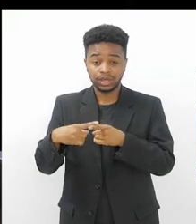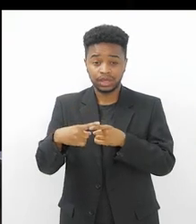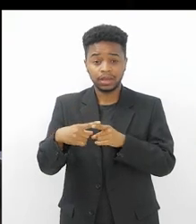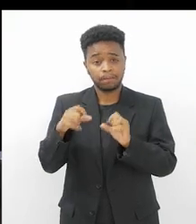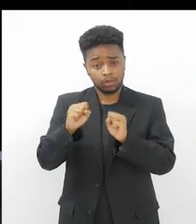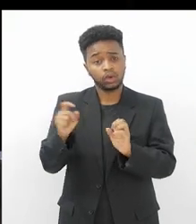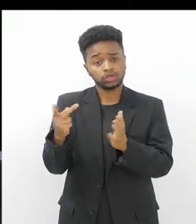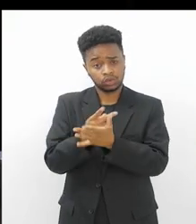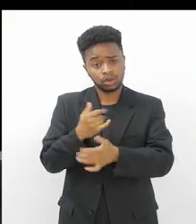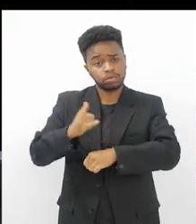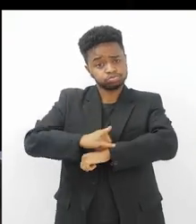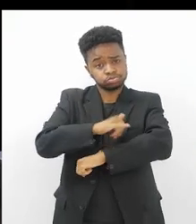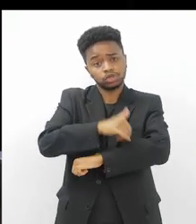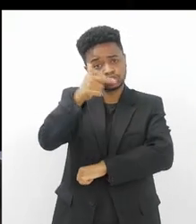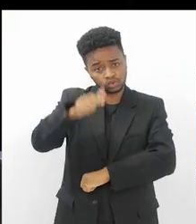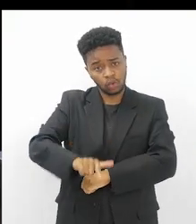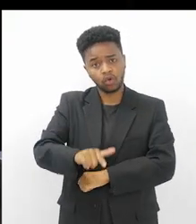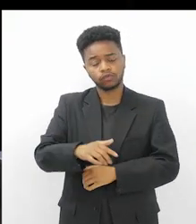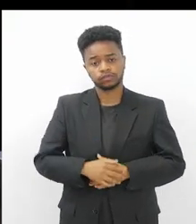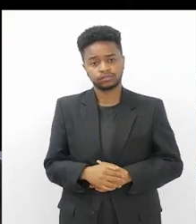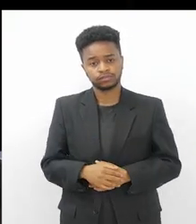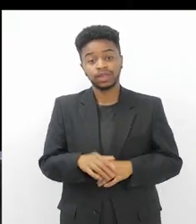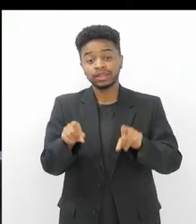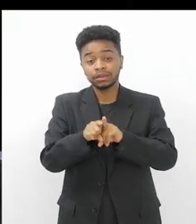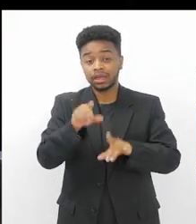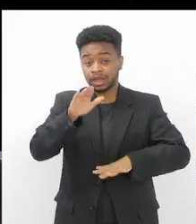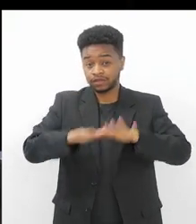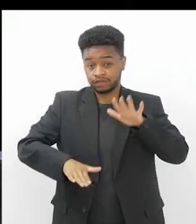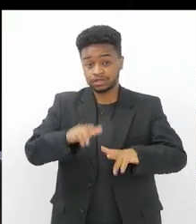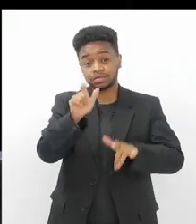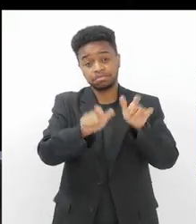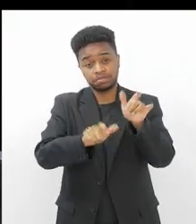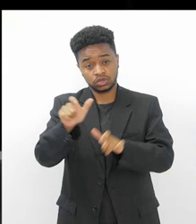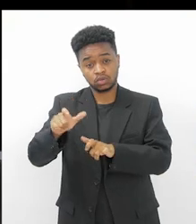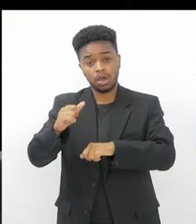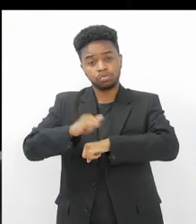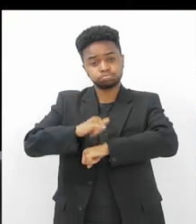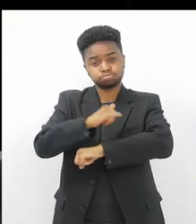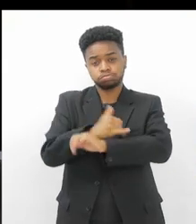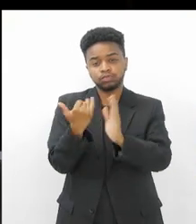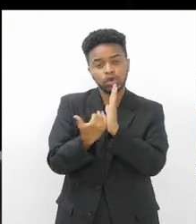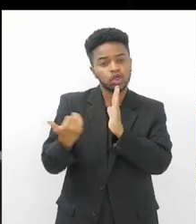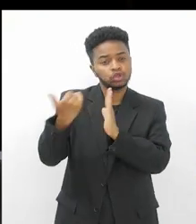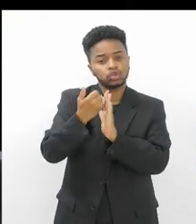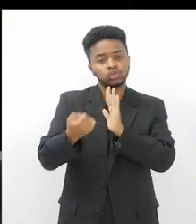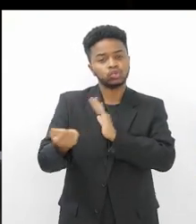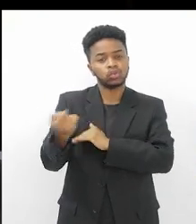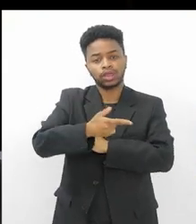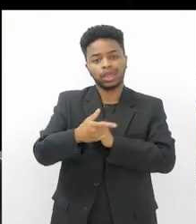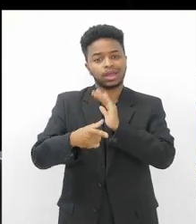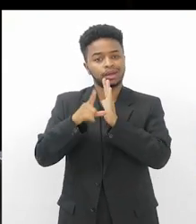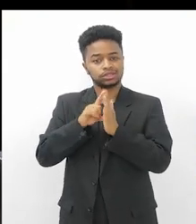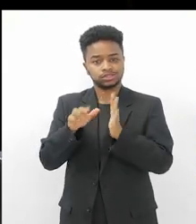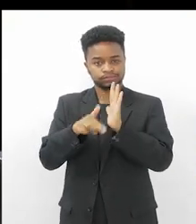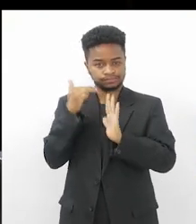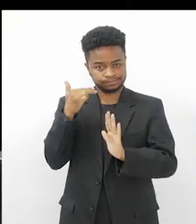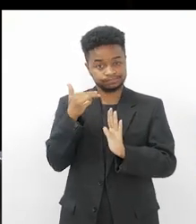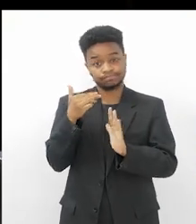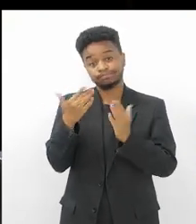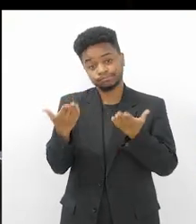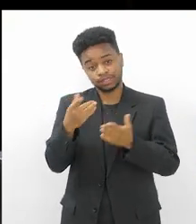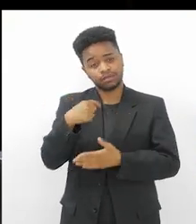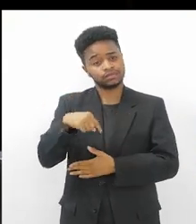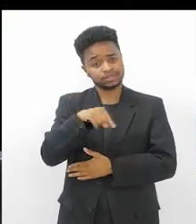porque o reganho de peso é muito comum. E muitas vezes as pessoas têm mais peso do que antes de fazer a